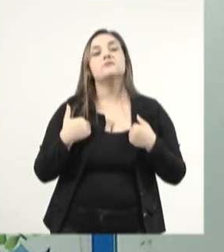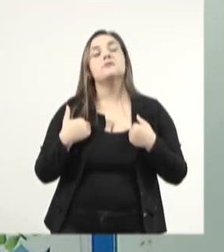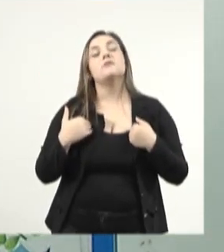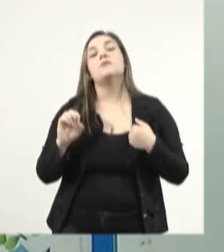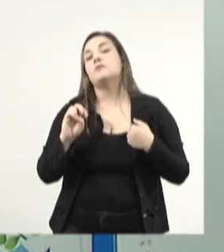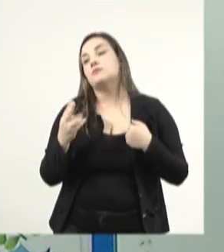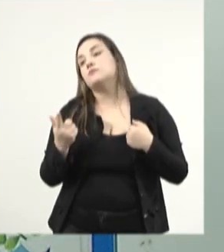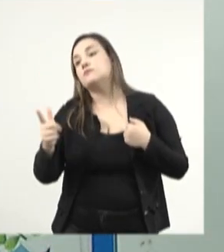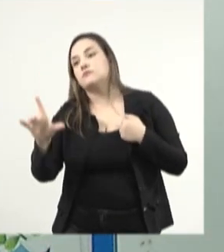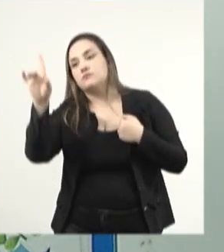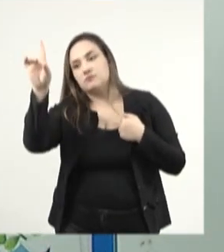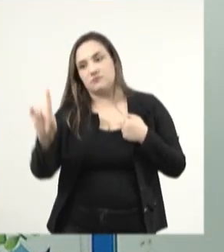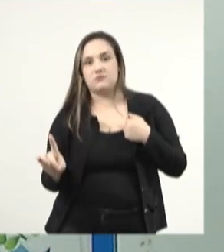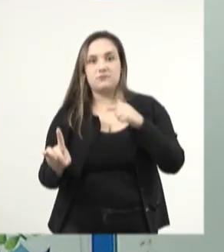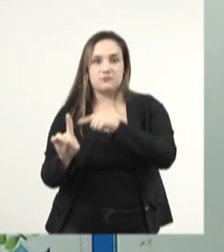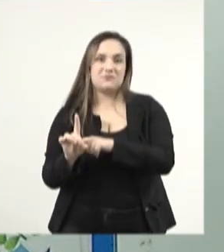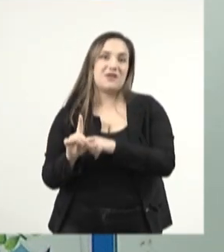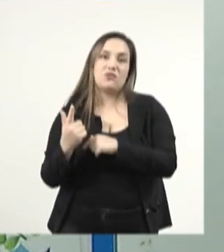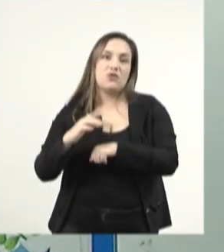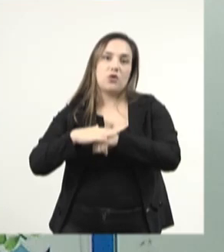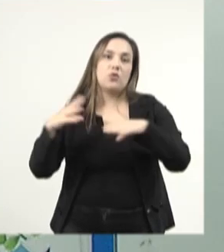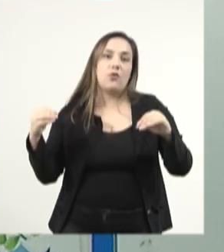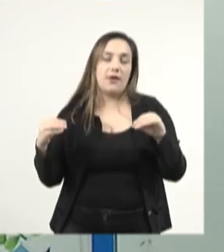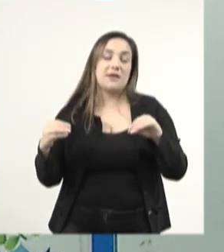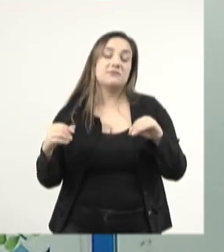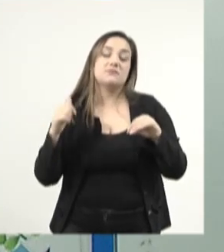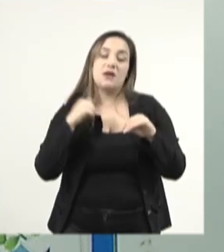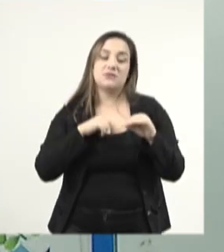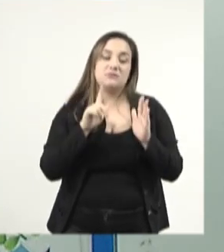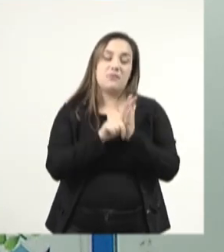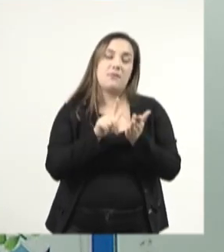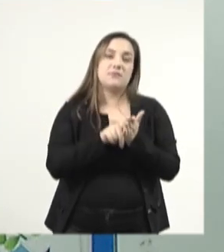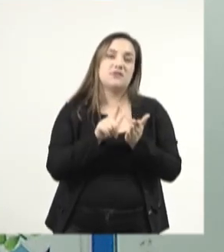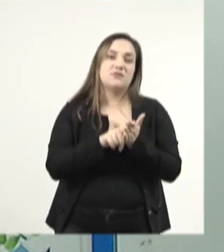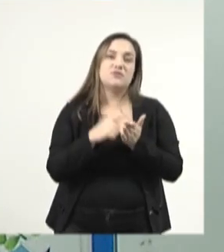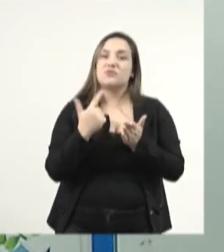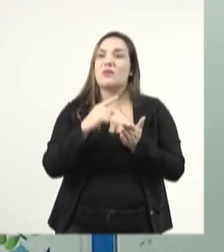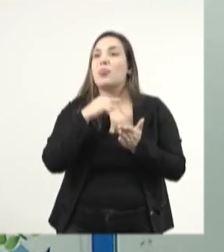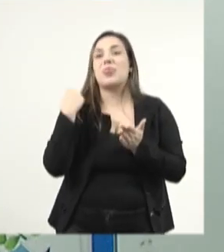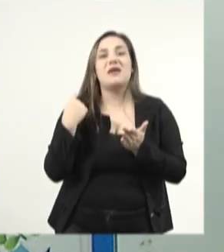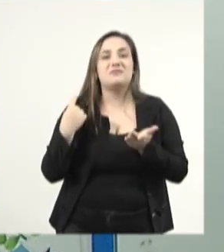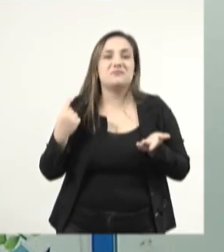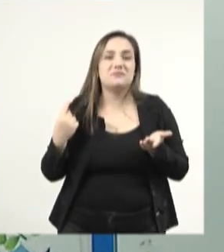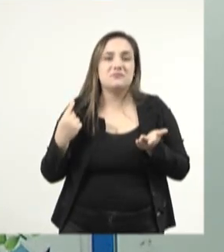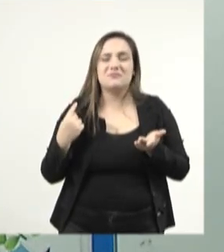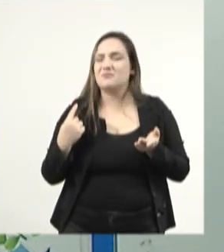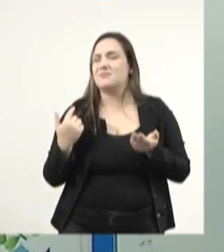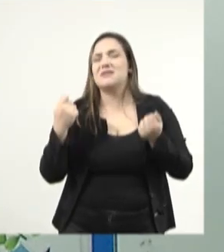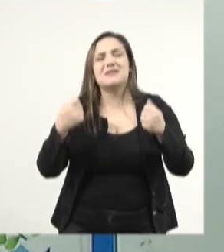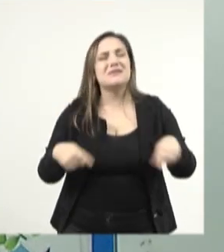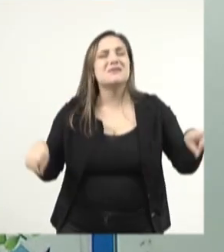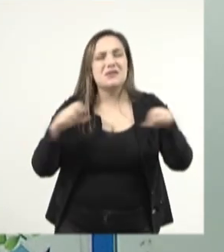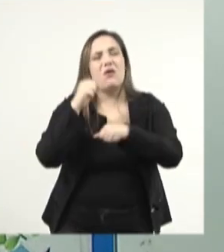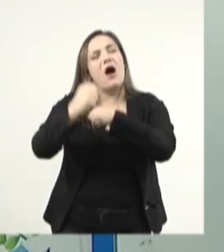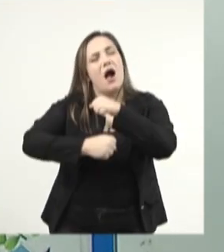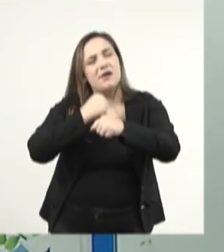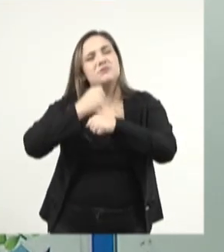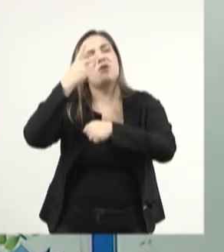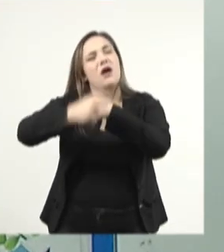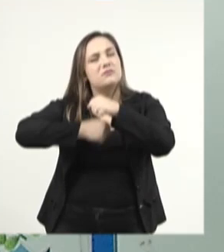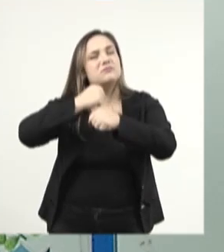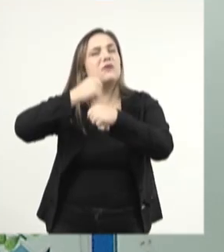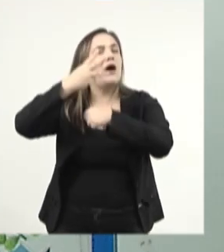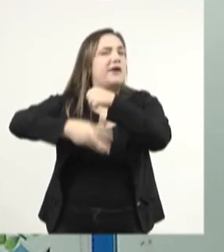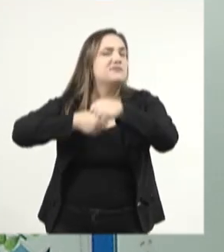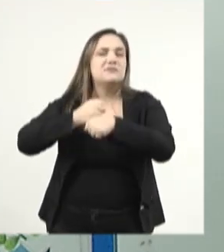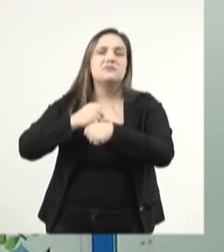ou outras deficiências irreversíveis, que esse laudo ele não tem validade, que não é necessário que a cada 1 ano, 2 anos ou